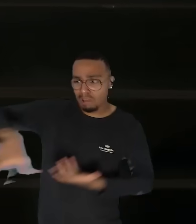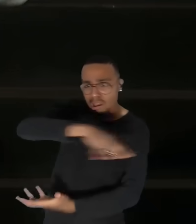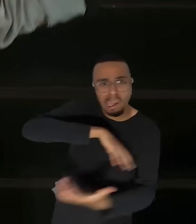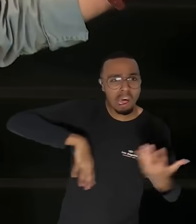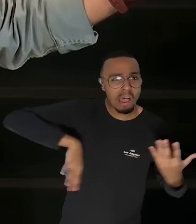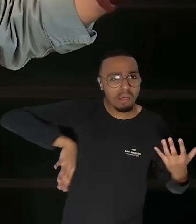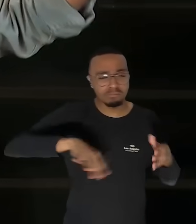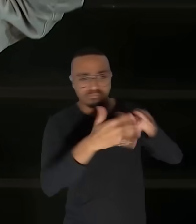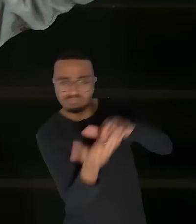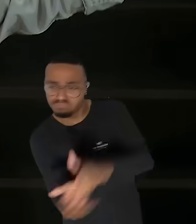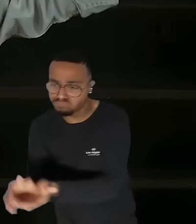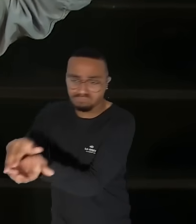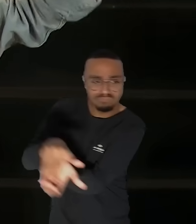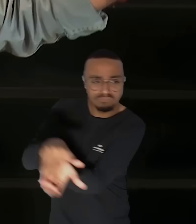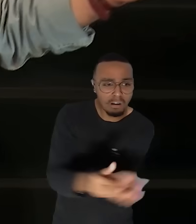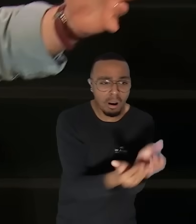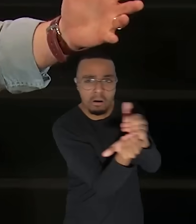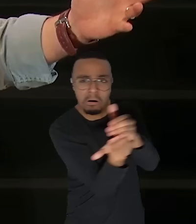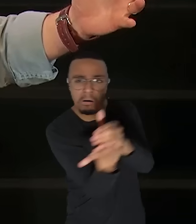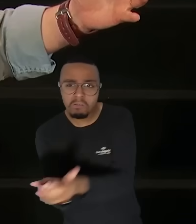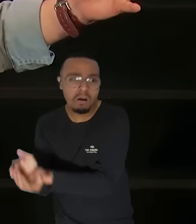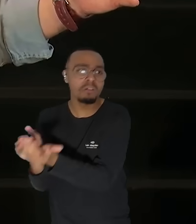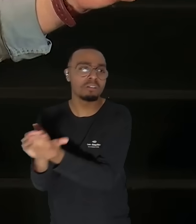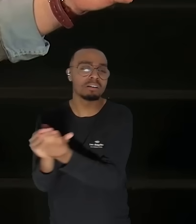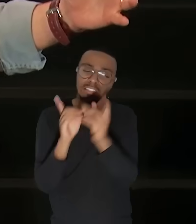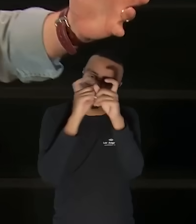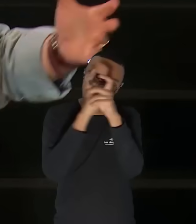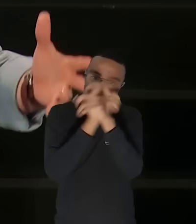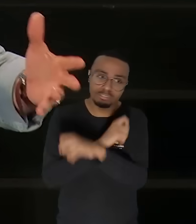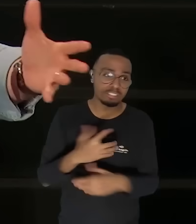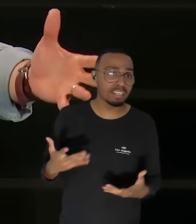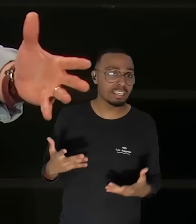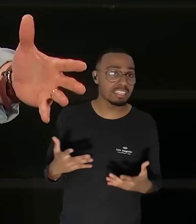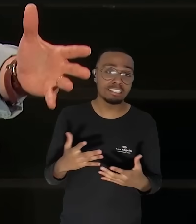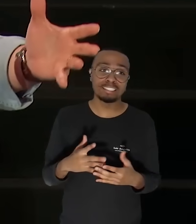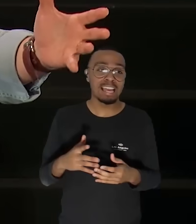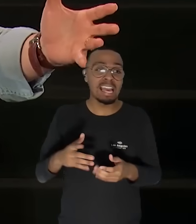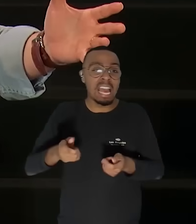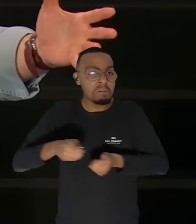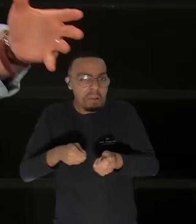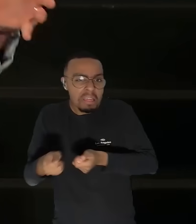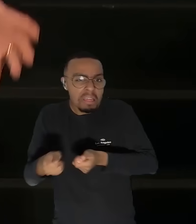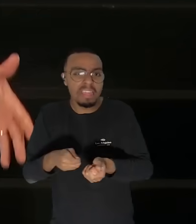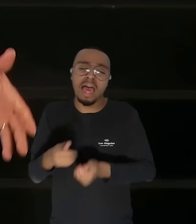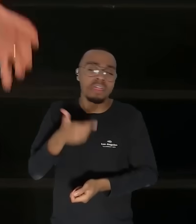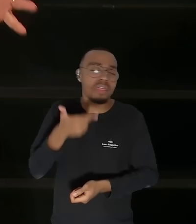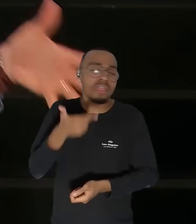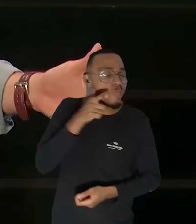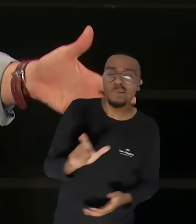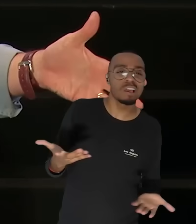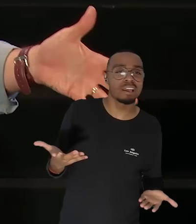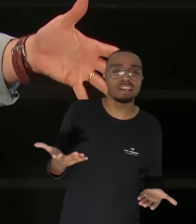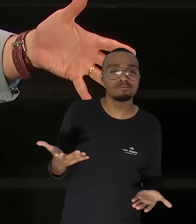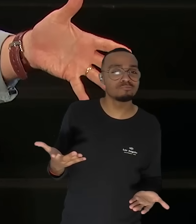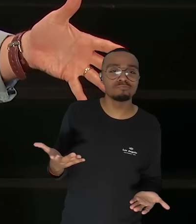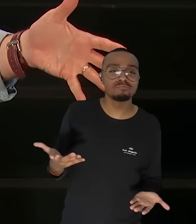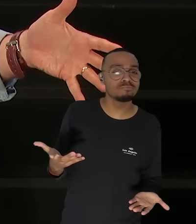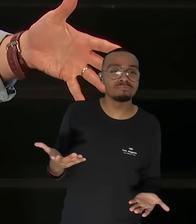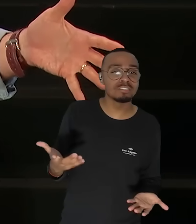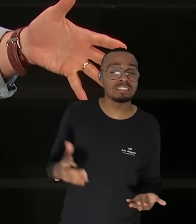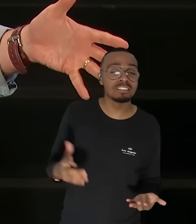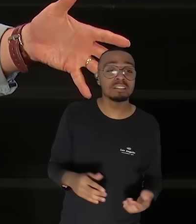jogar a vela do barco. O vento não deixa. Não tem como remar. É sentar e aceitar o